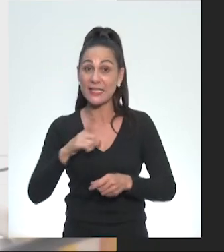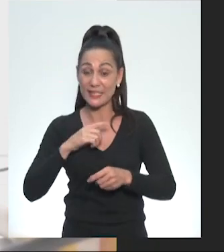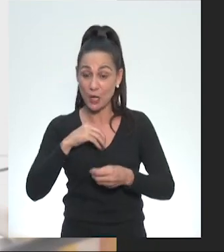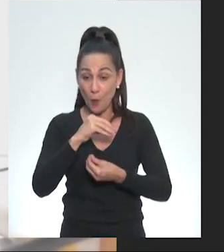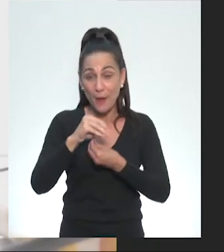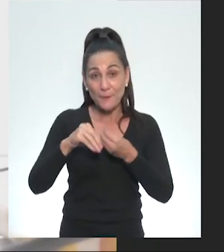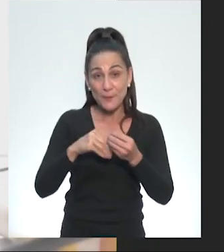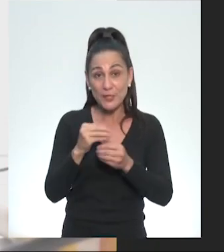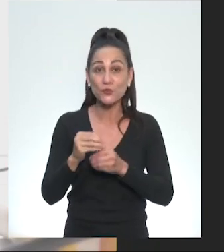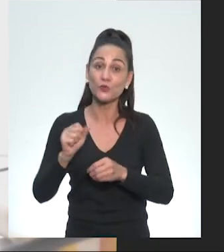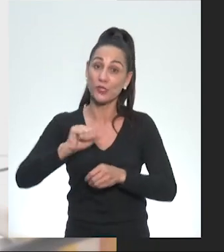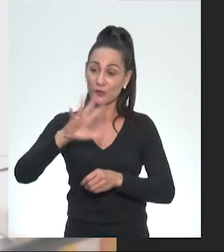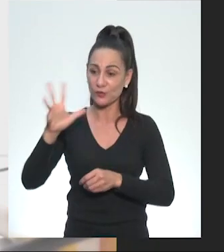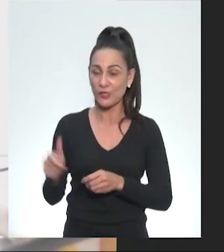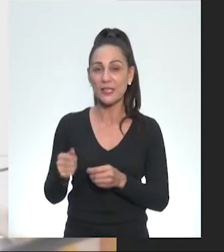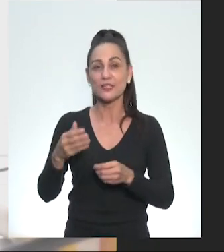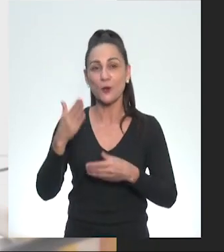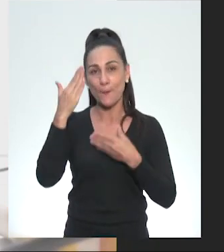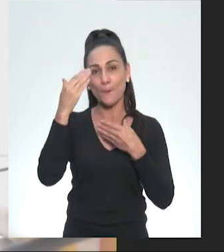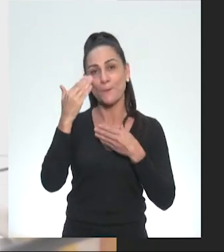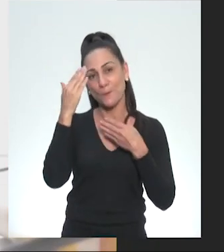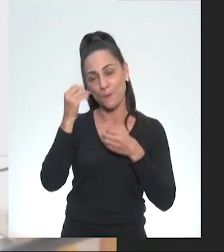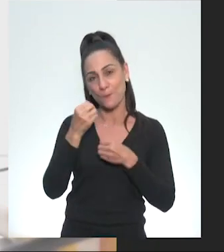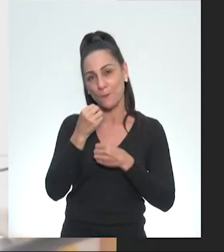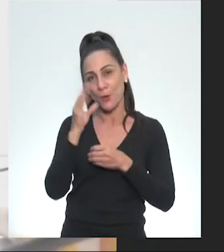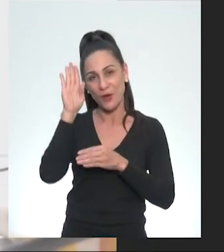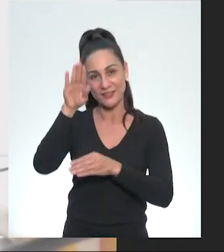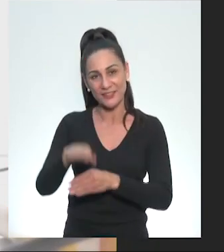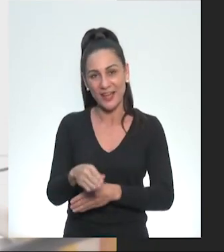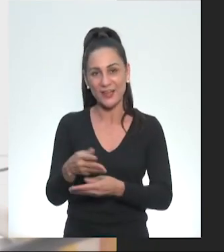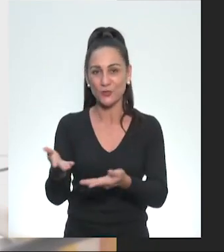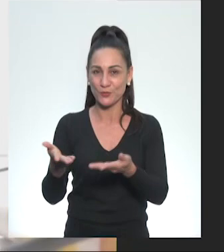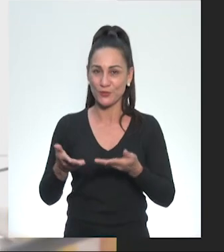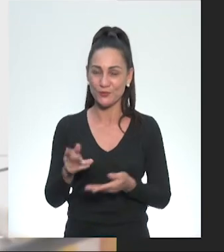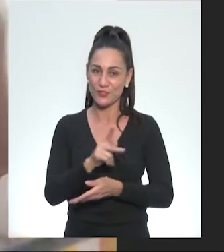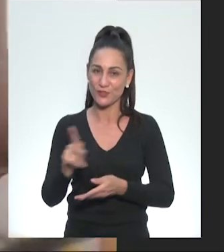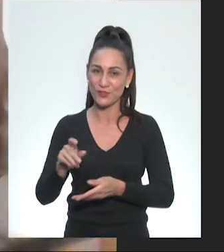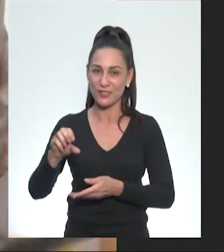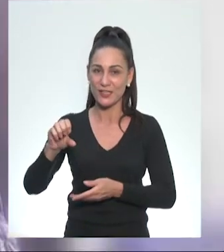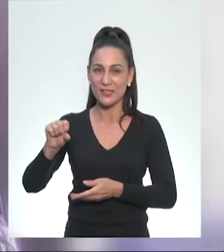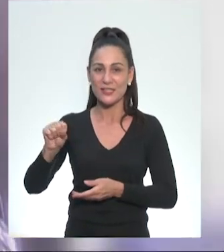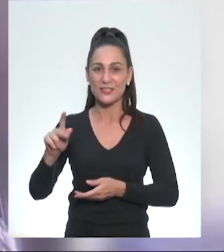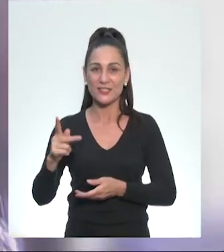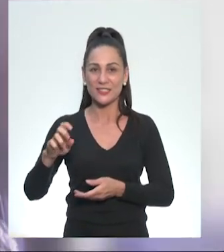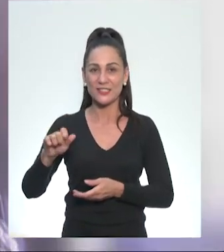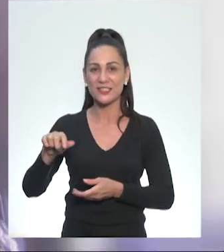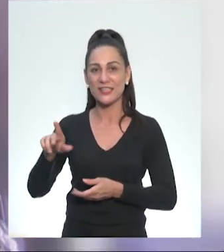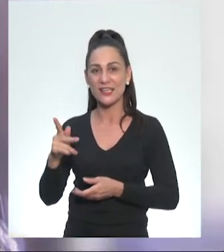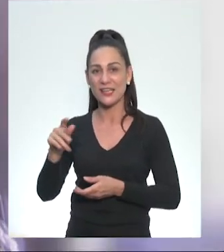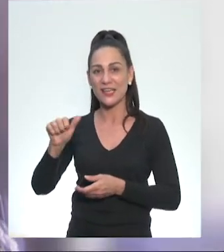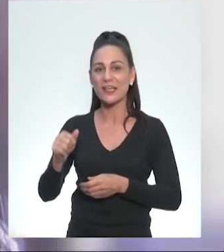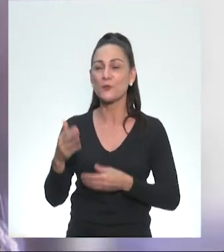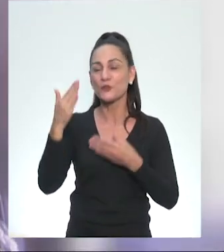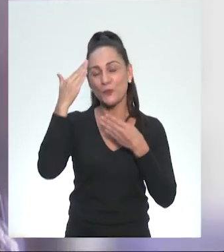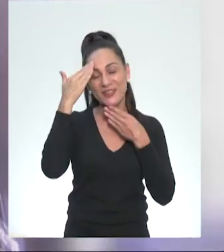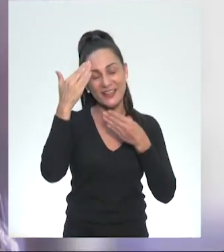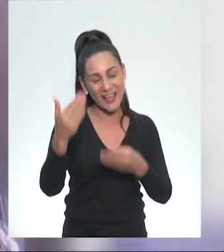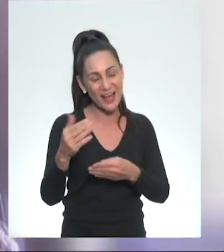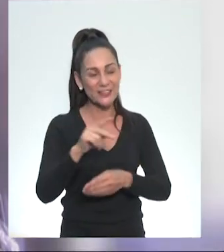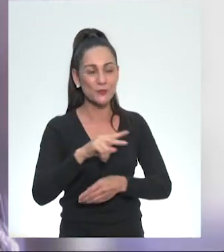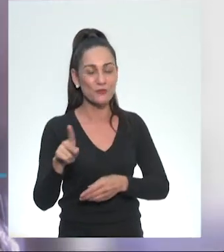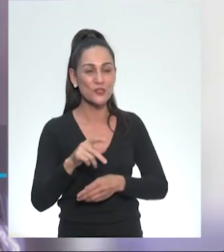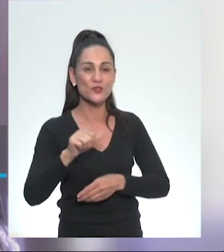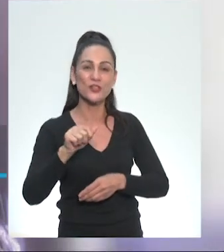Então, já queria dar boa tarde para a professora Sheila, seja bem-vinda. Muito obrigada, professora Naomi, muito